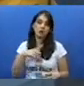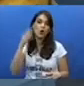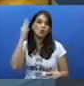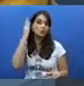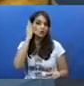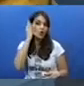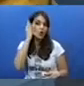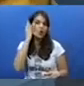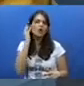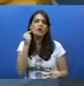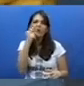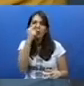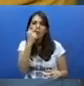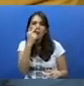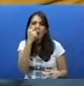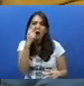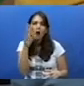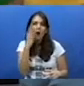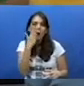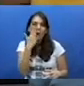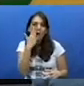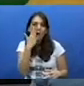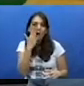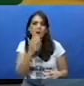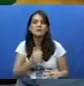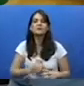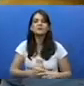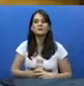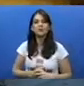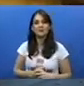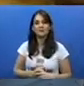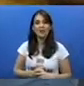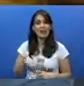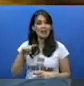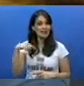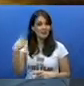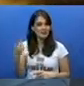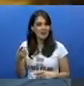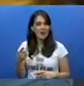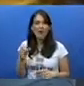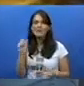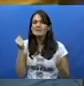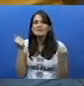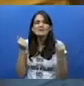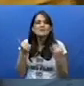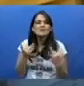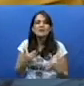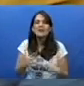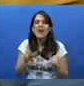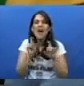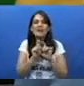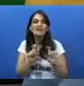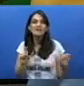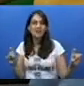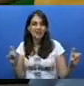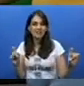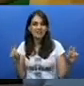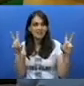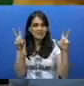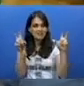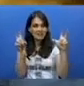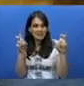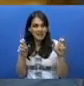pelo nariz, a gente sente uma vibração. Depois, explique a frase destacada nesses